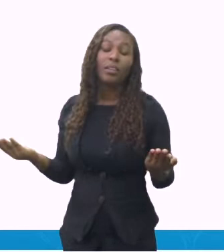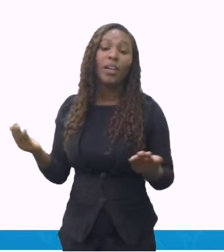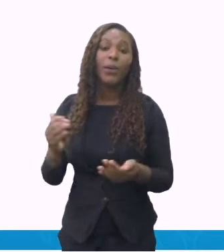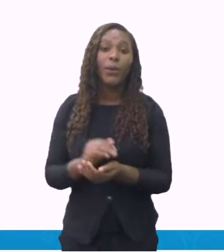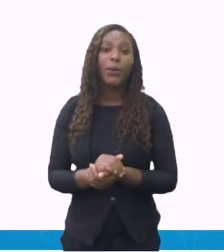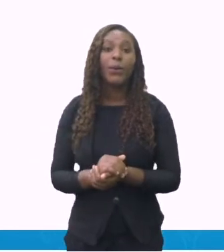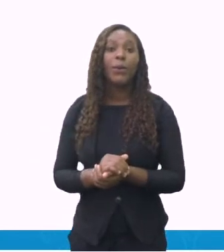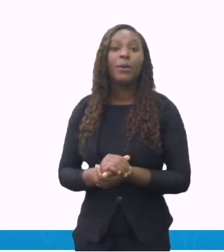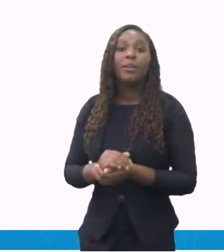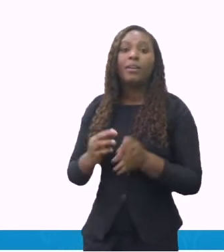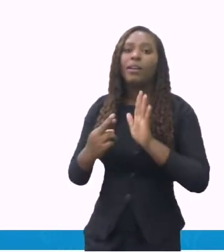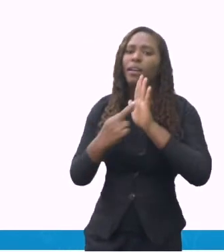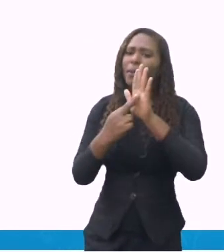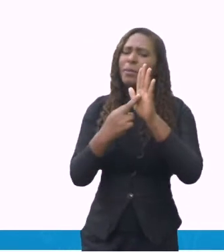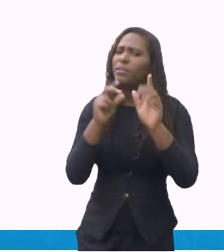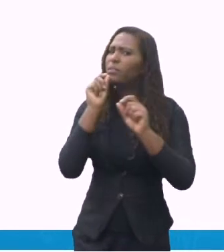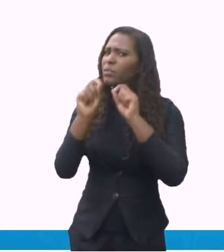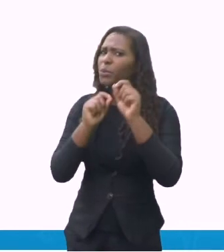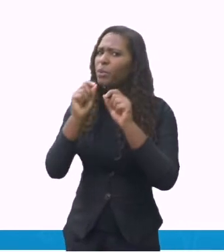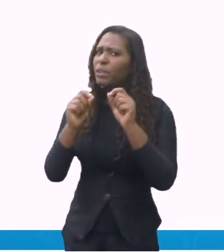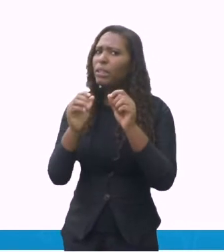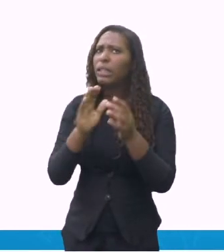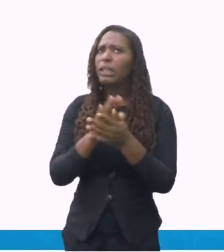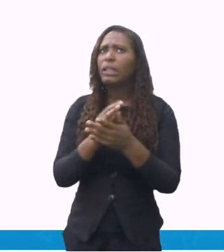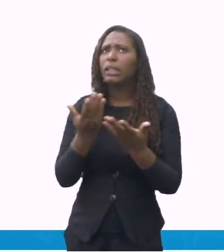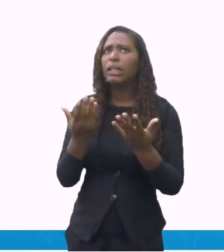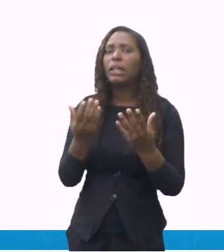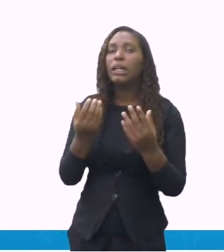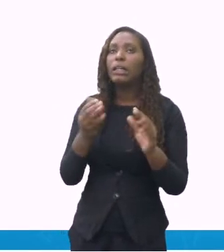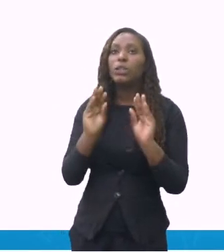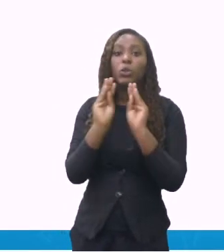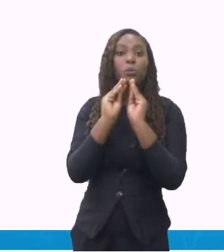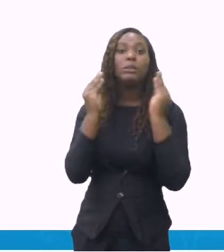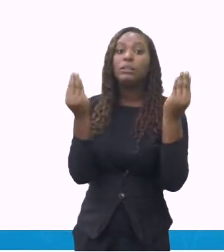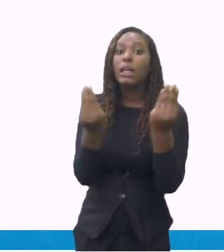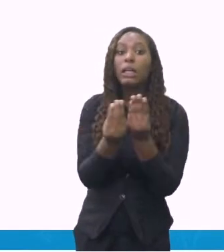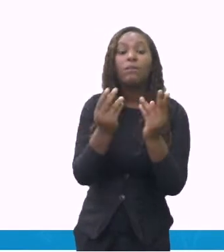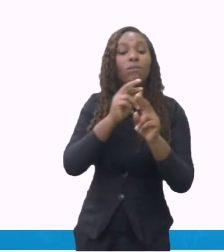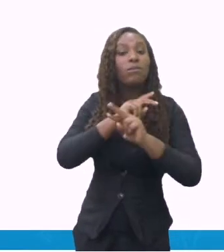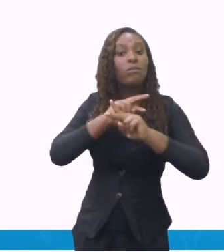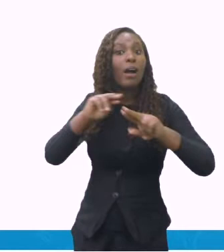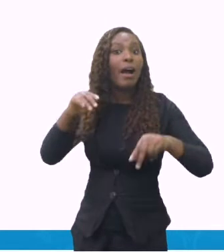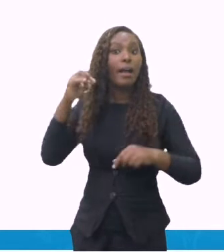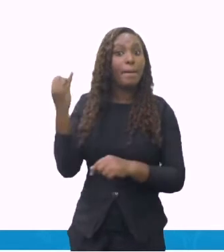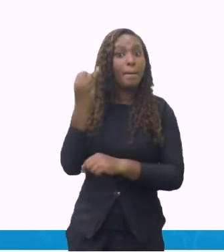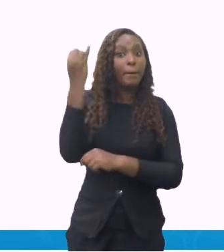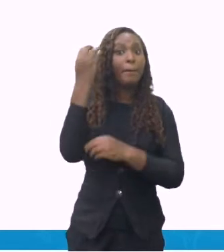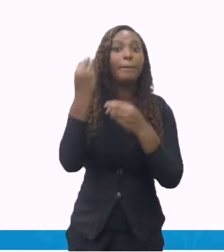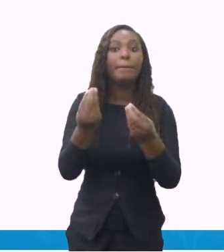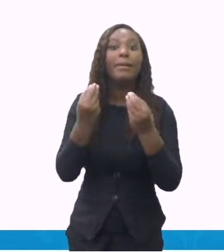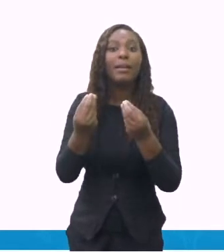representam importantes elementos para pesquisas. Por quê? À medida que vai